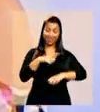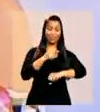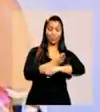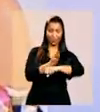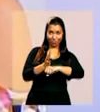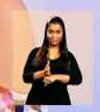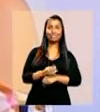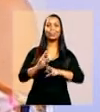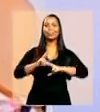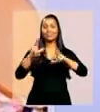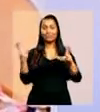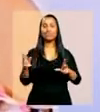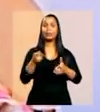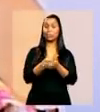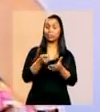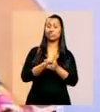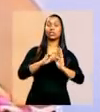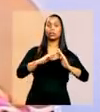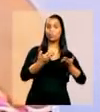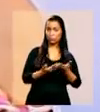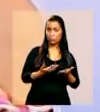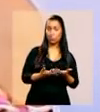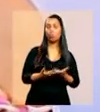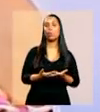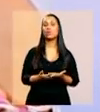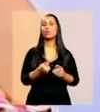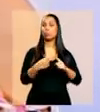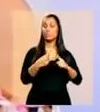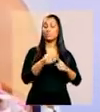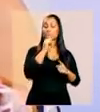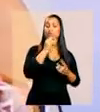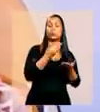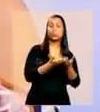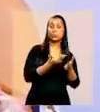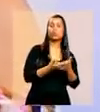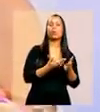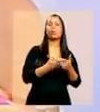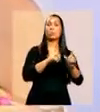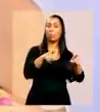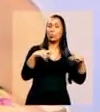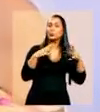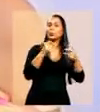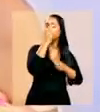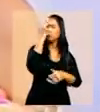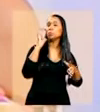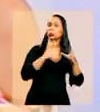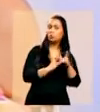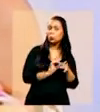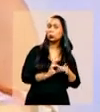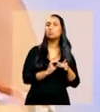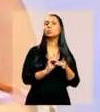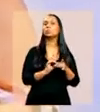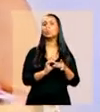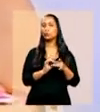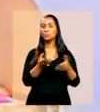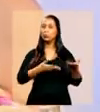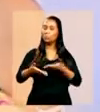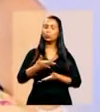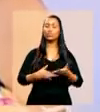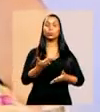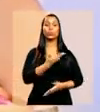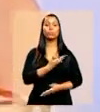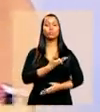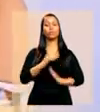Que vai ser diferente daquela rotina rígida da escola. Porque lá na escola ela tem aquele convívio coletivo, né? Dividido com